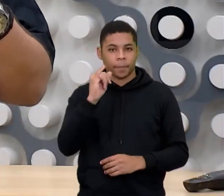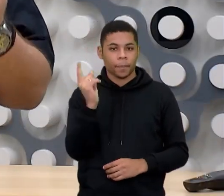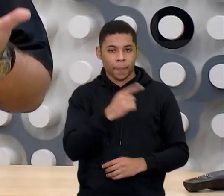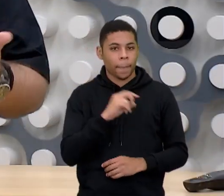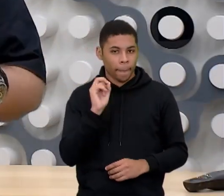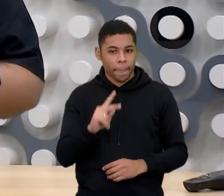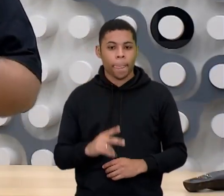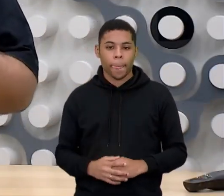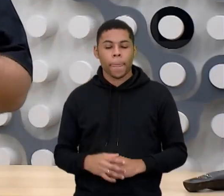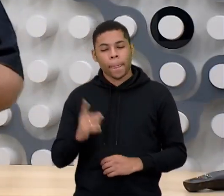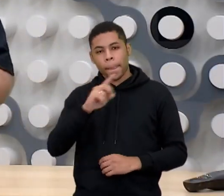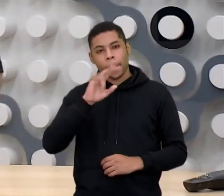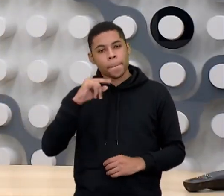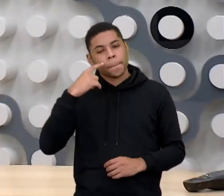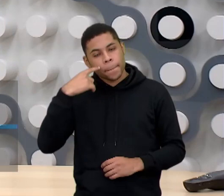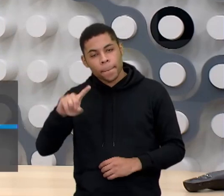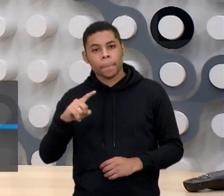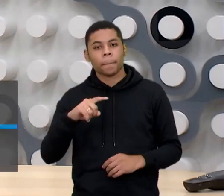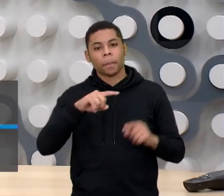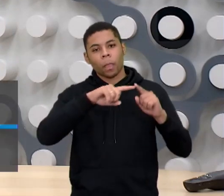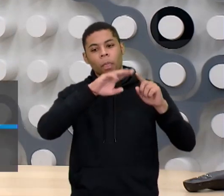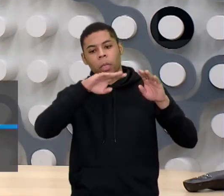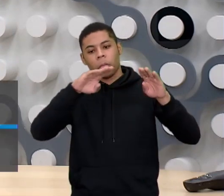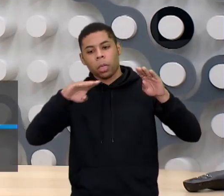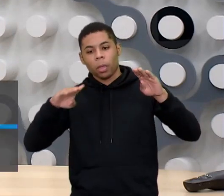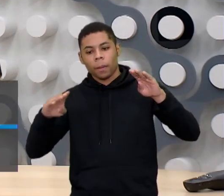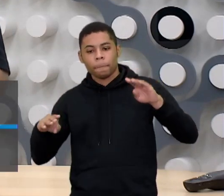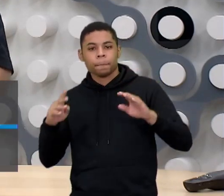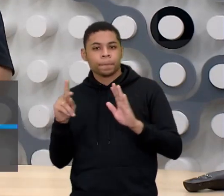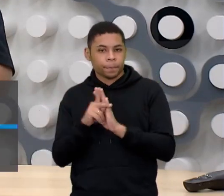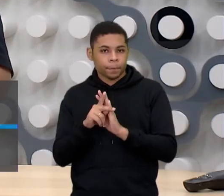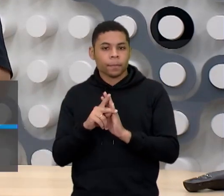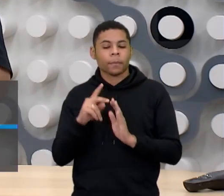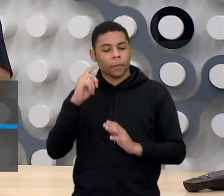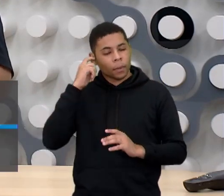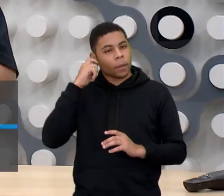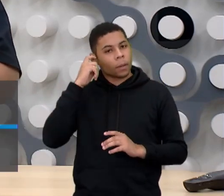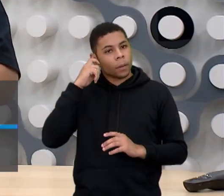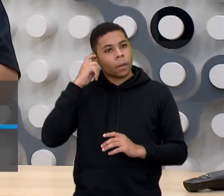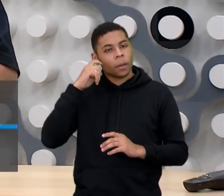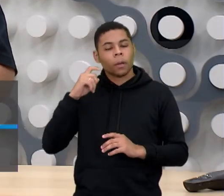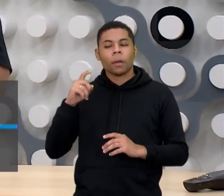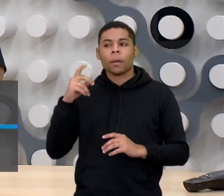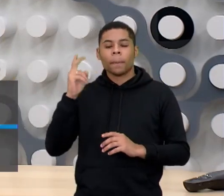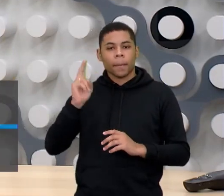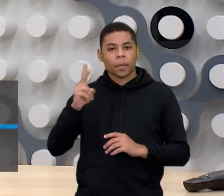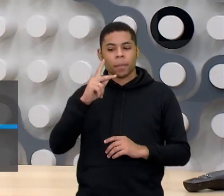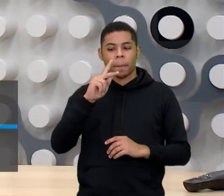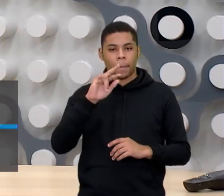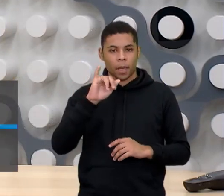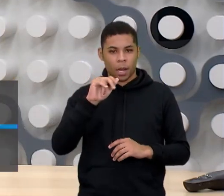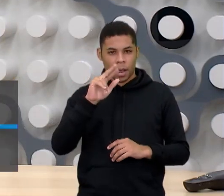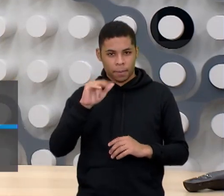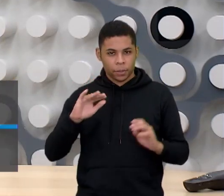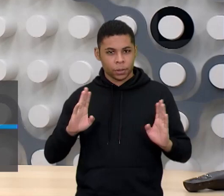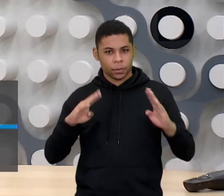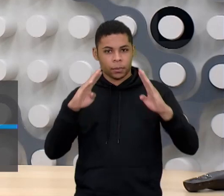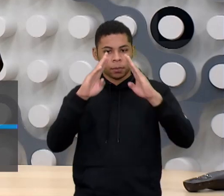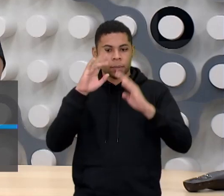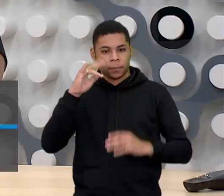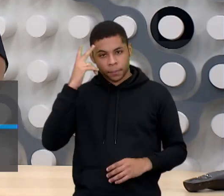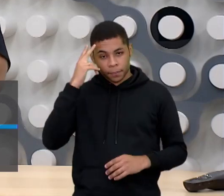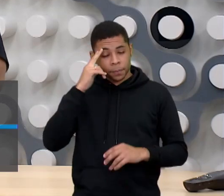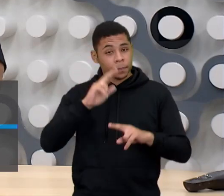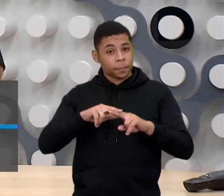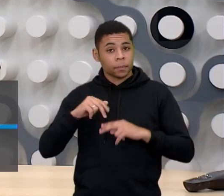vão observando aí a gradatividade das pirâmides, né? Elas vão se mudando aí anualmente, porque a